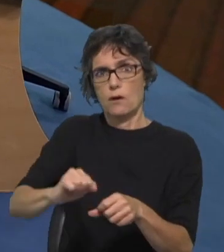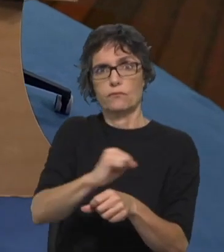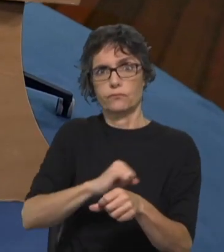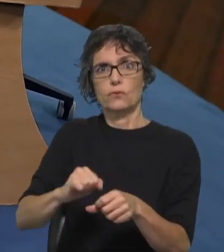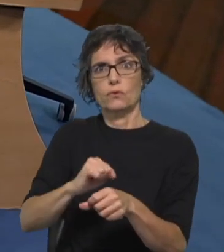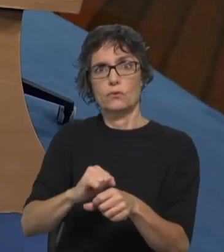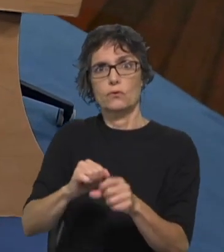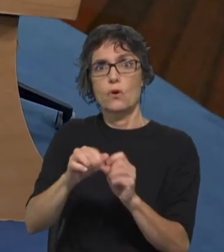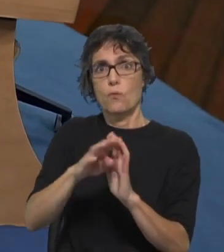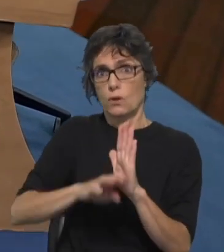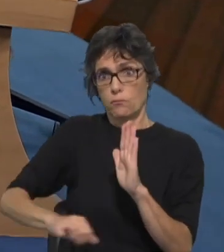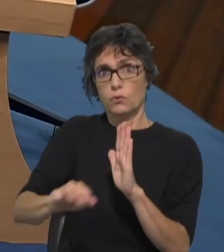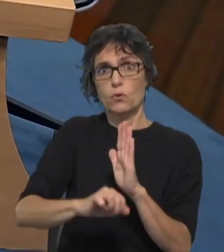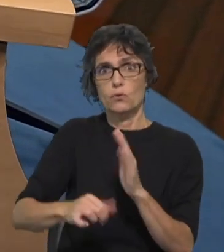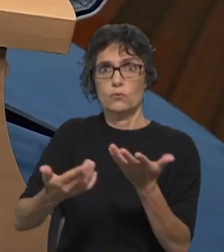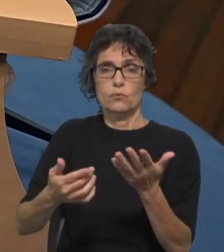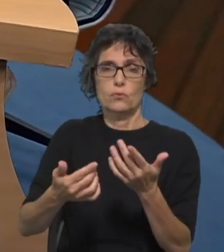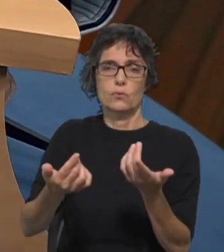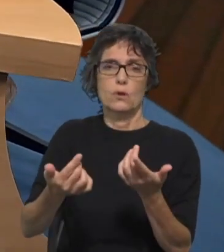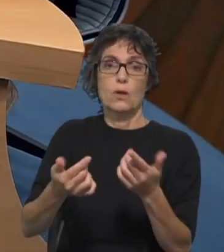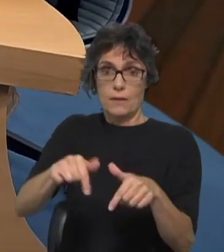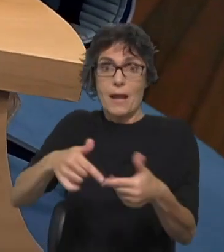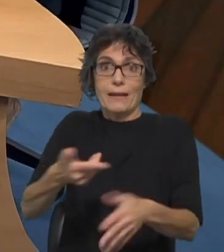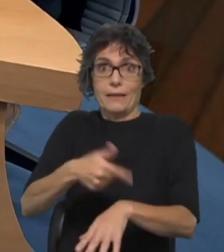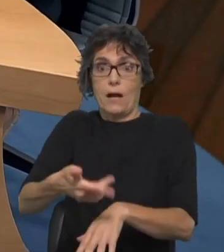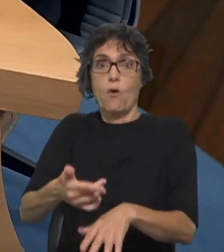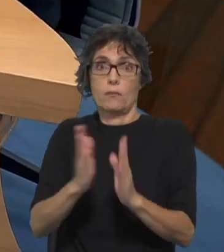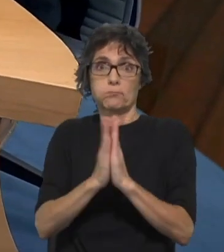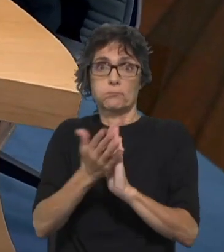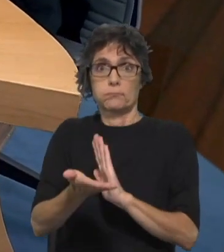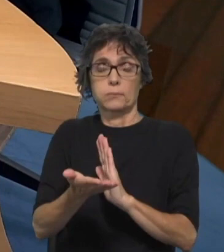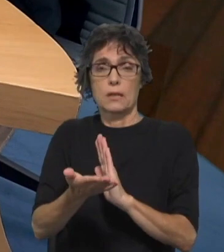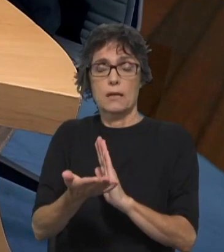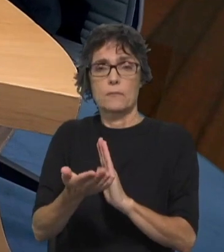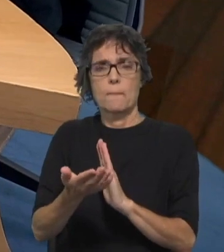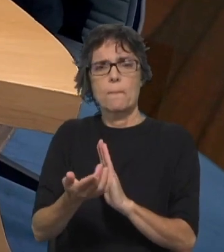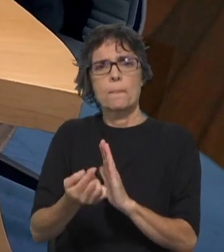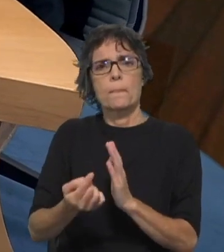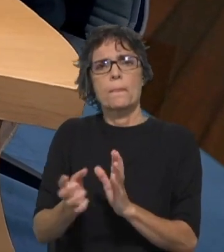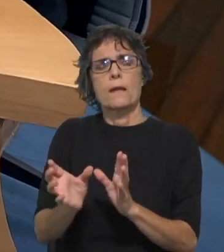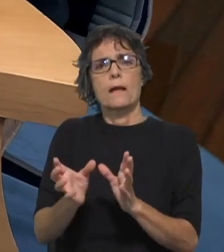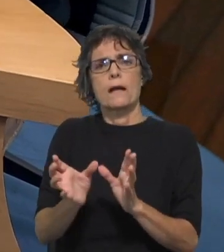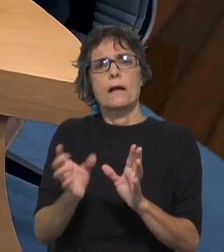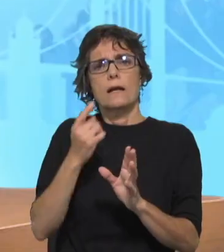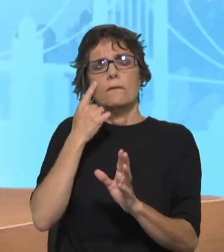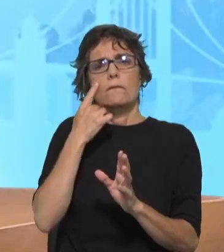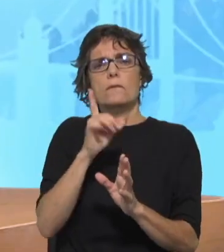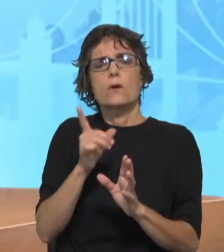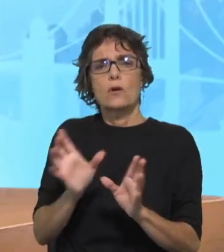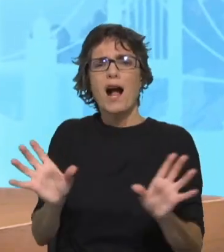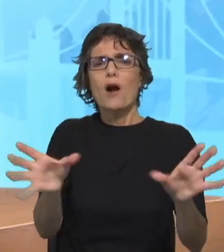nosso programa, de alguma maneira, o nosso espaço no programa da Eclésia reflete isso também, muitas vezes o que acontece é que essas comunidades estão quase